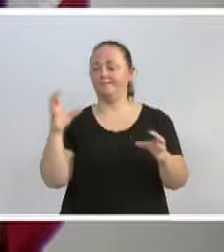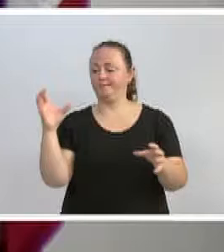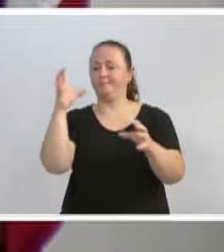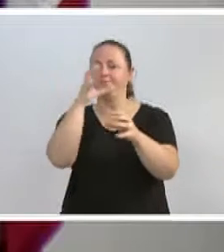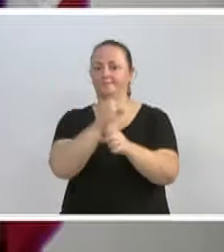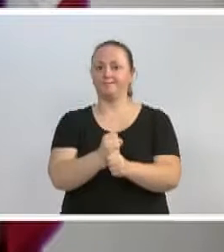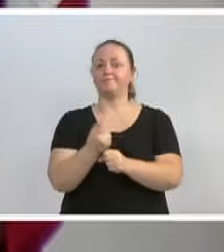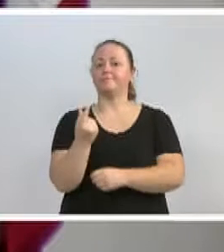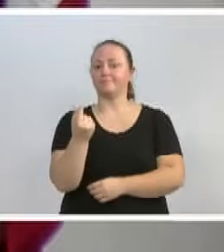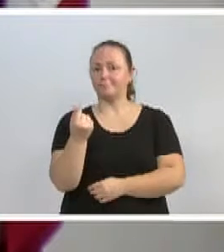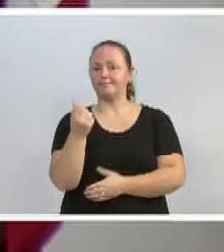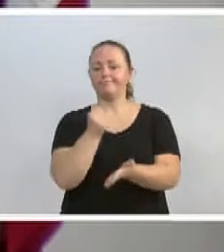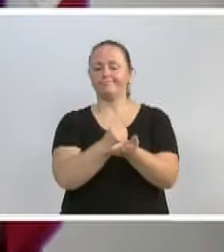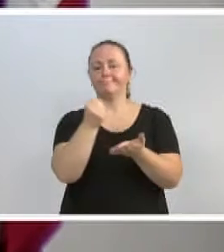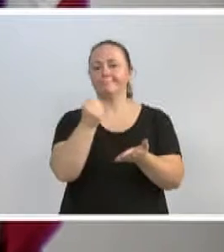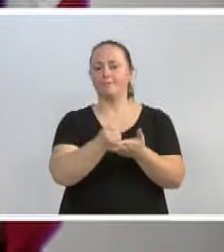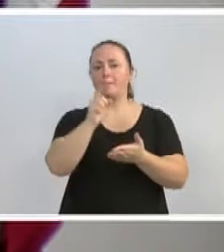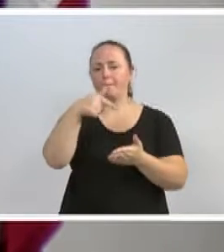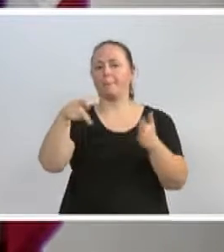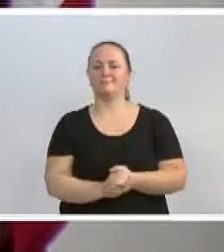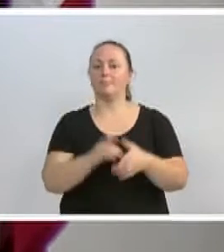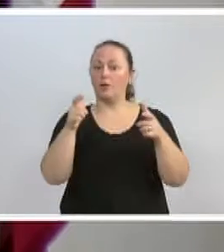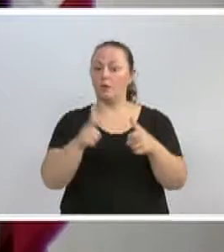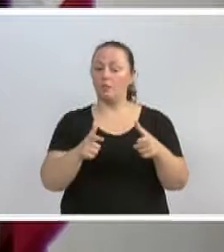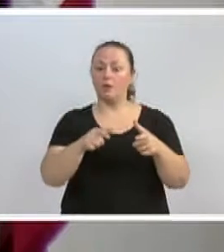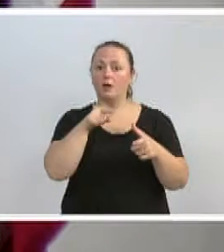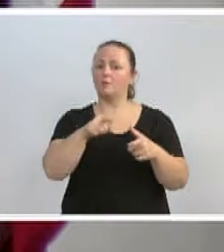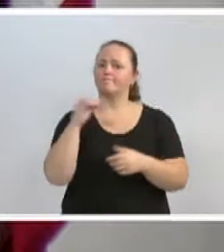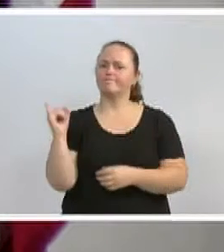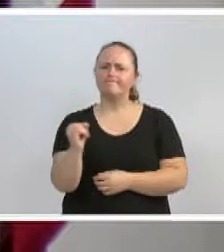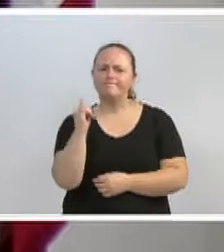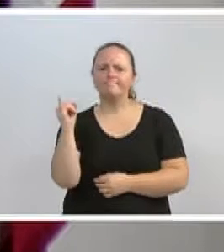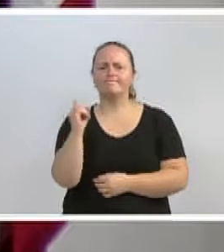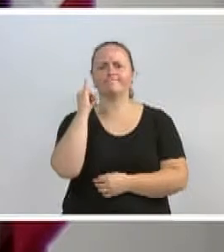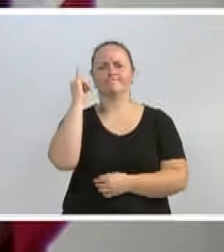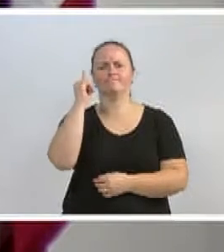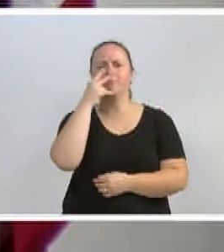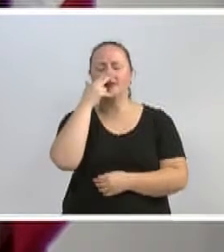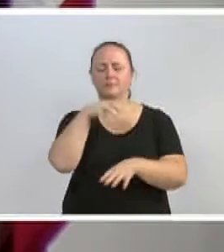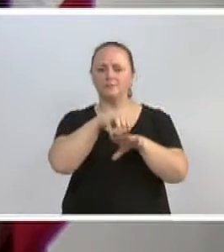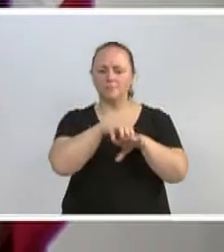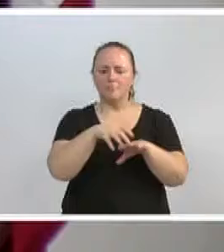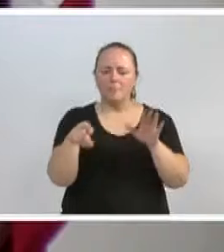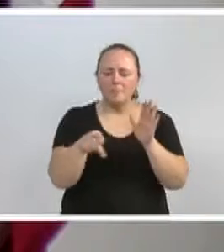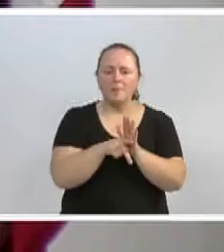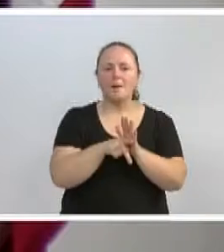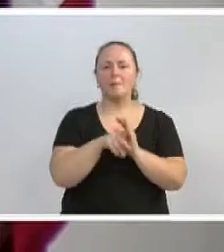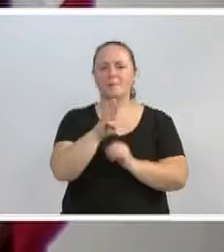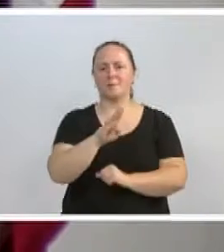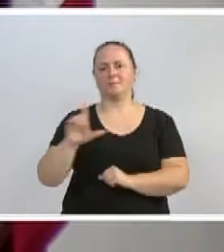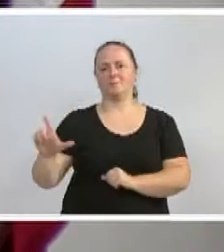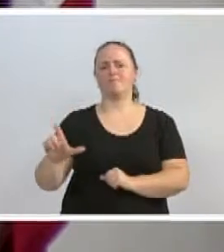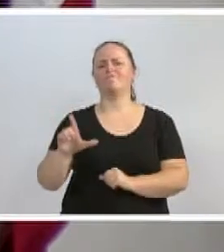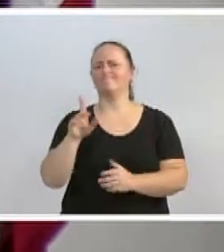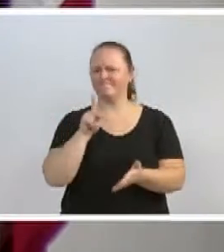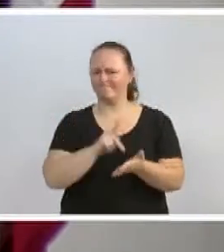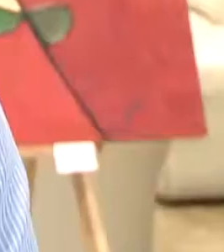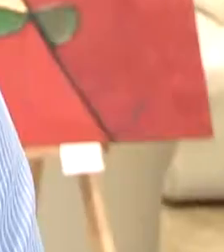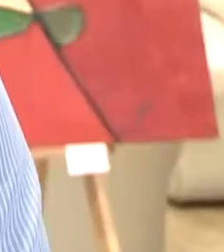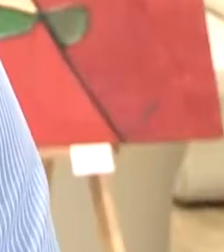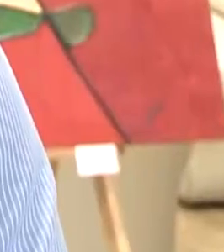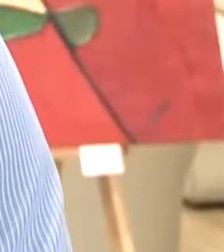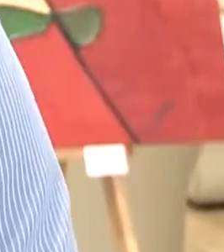edital do transporte coletivo e jefferson forte destacou a delação premiada de sérgio machado